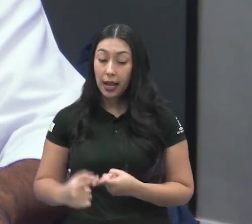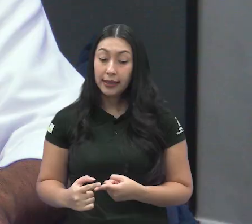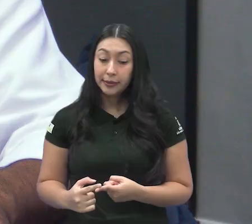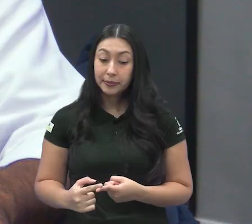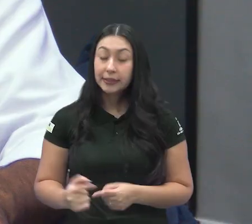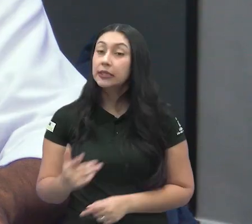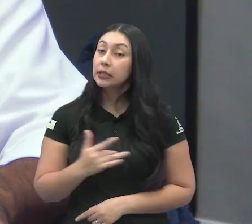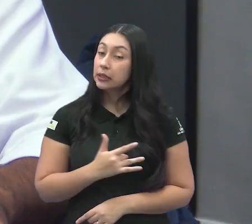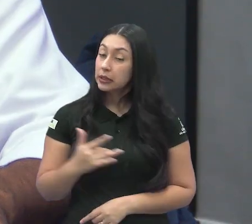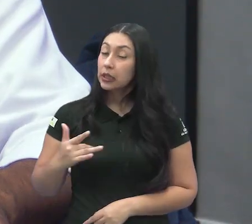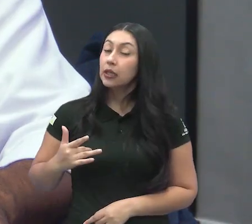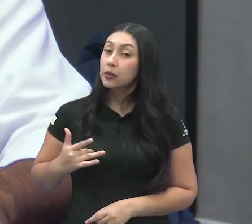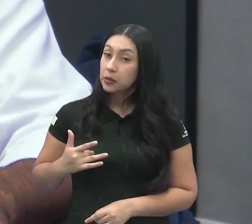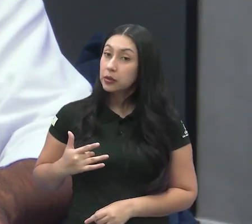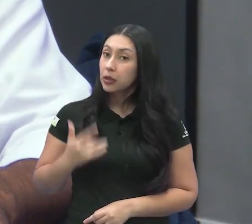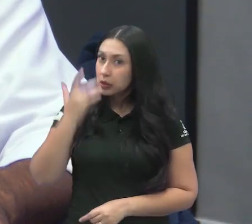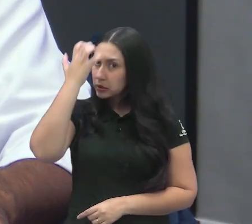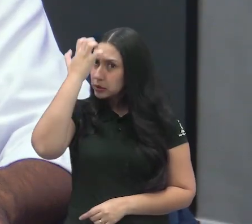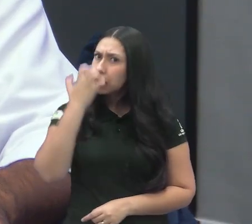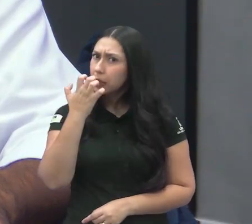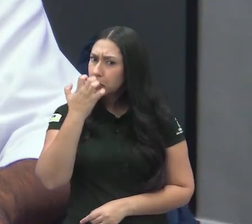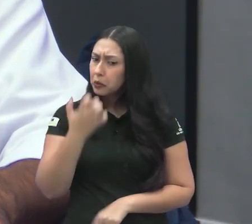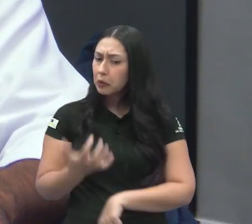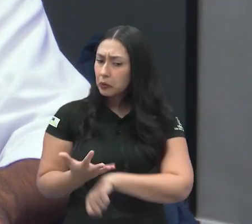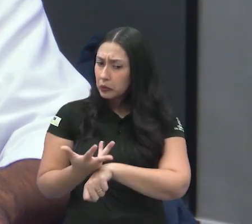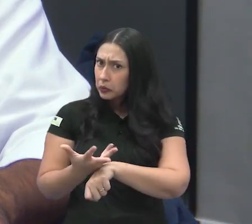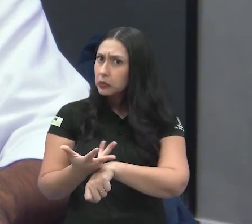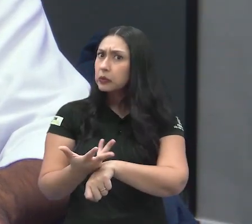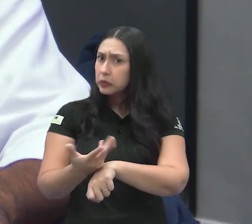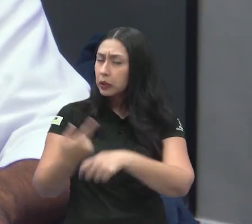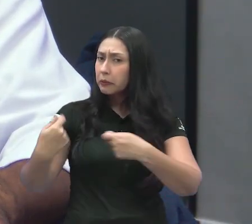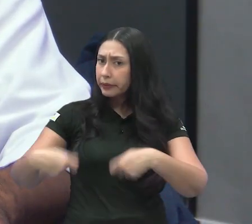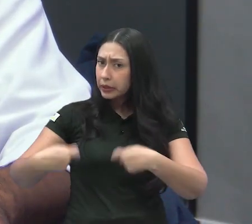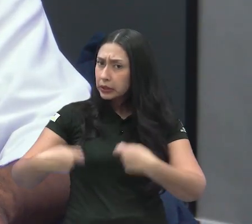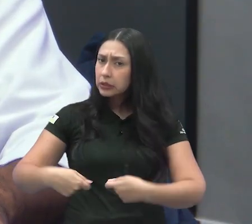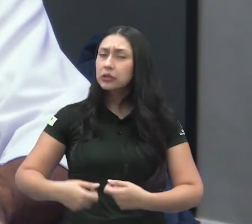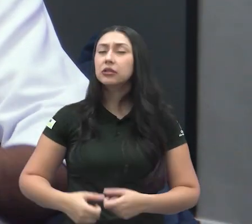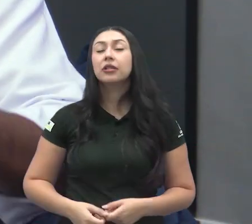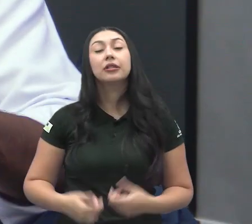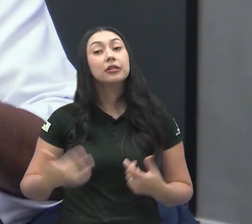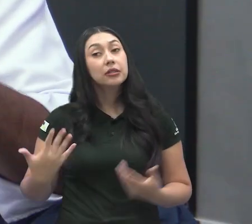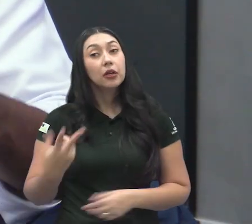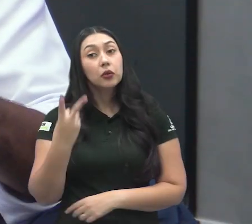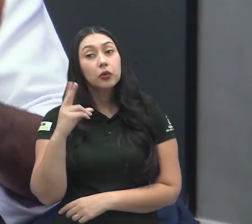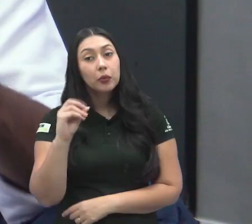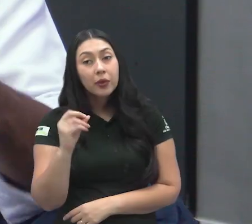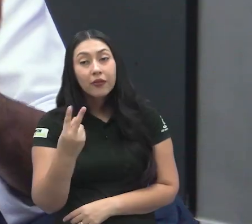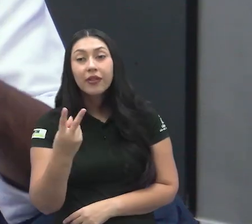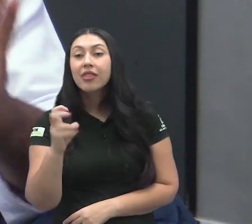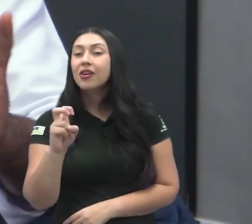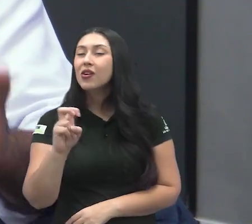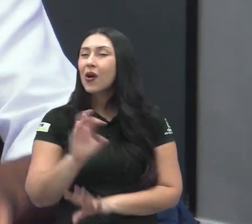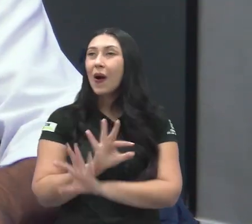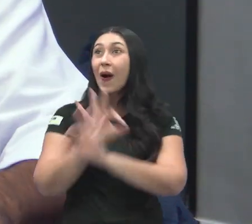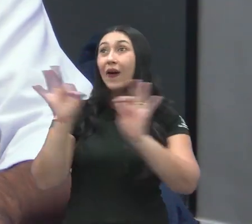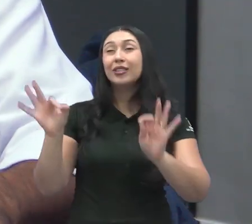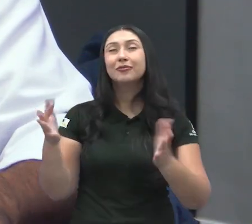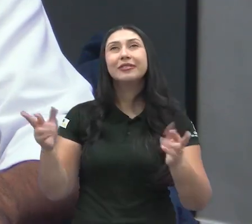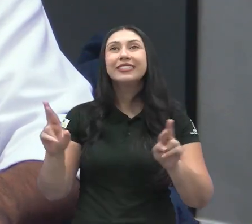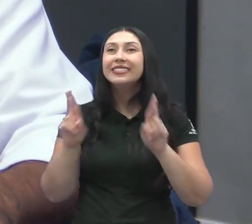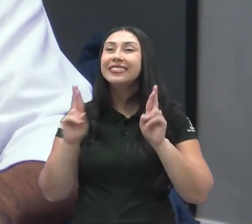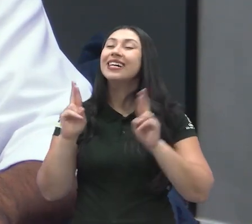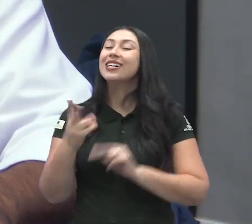porque saúde é algo que não pode esperar, tem que ser com a máxima urgência. Então, 2025 foi ótimo. E